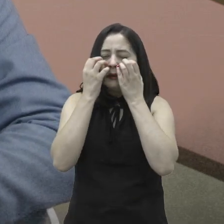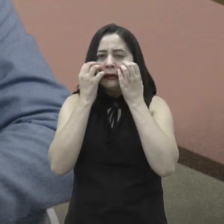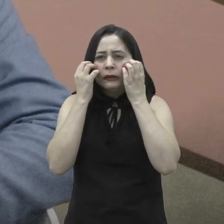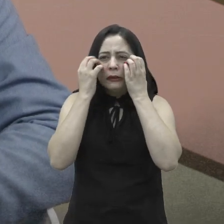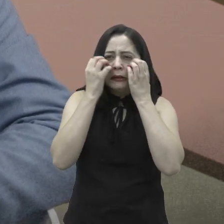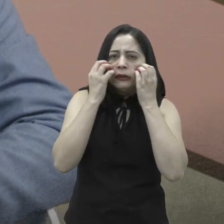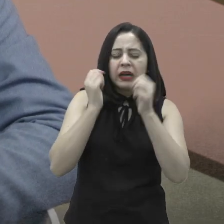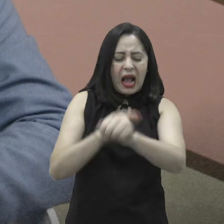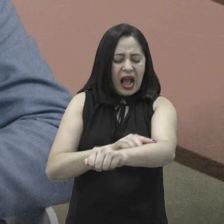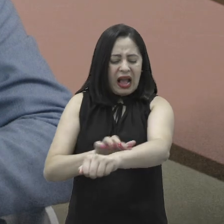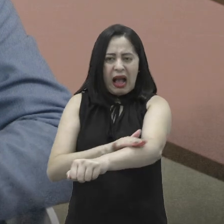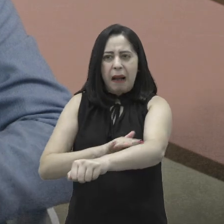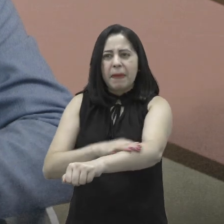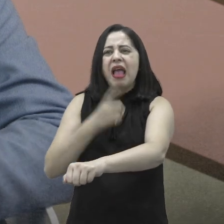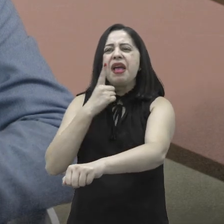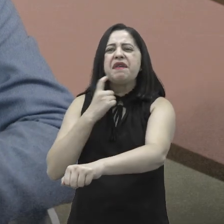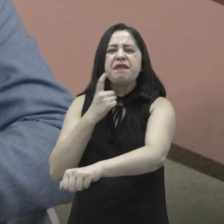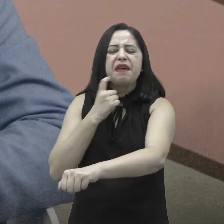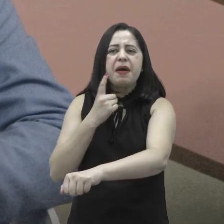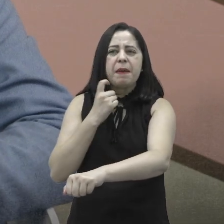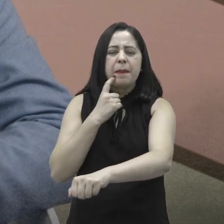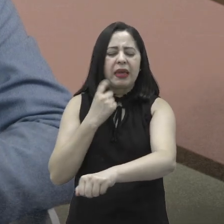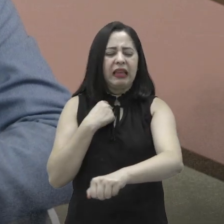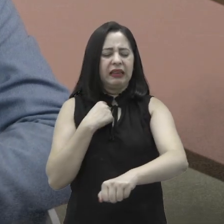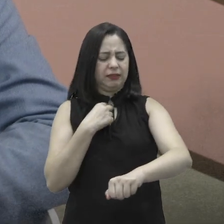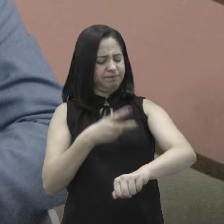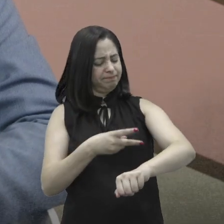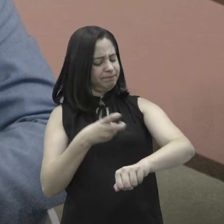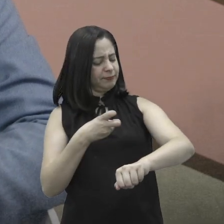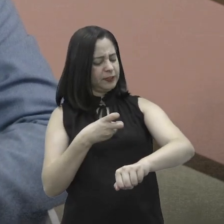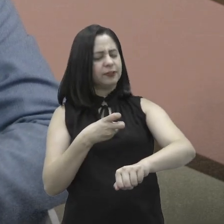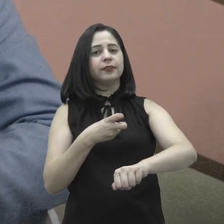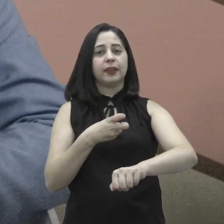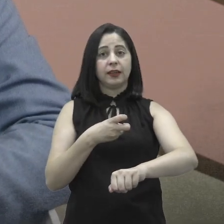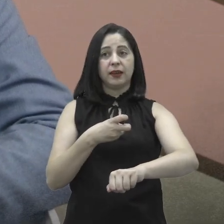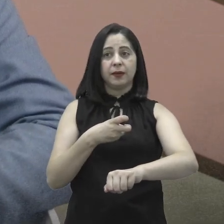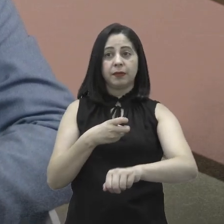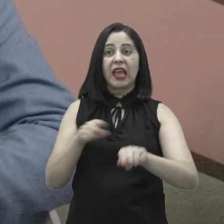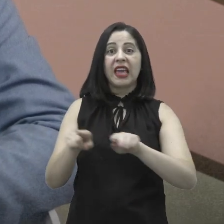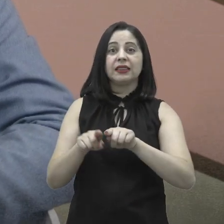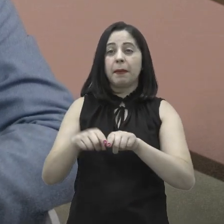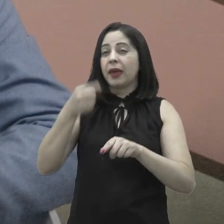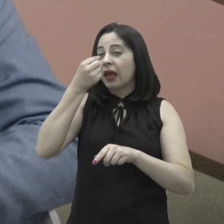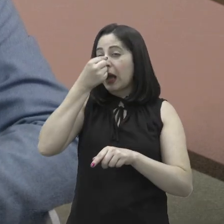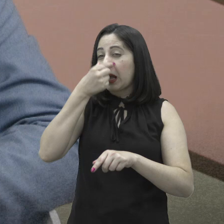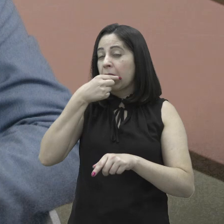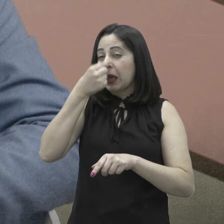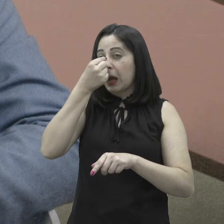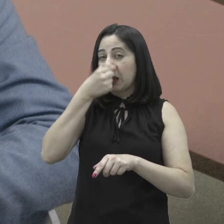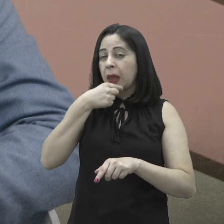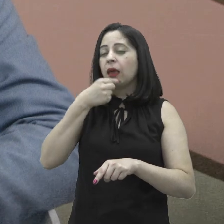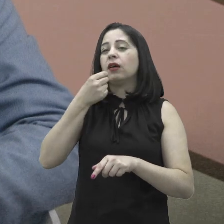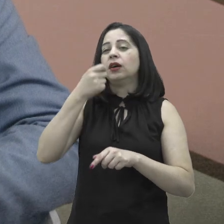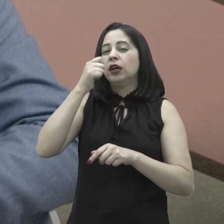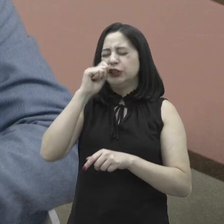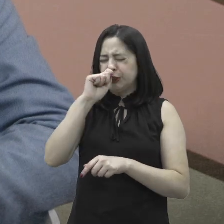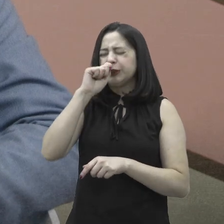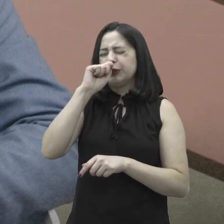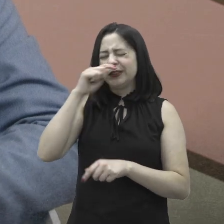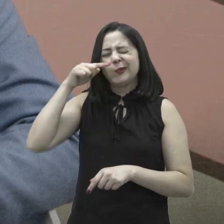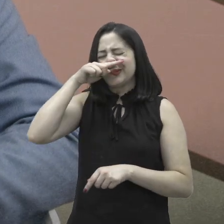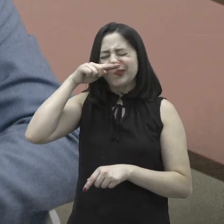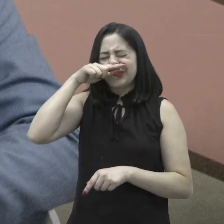pele vermelha, sintomas alérgicos mesmo de dermatite alérgica. E muitos sintomas nasal. Os sintomas nasal são muito comuns, então a rinite alérgica,